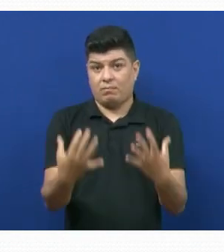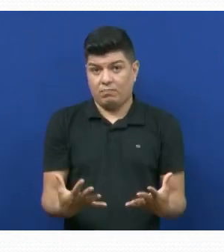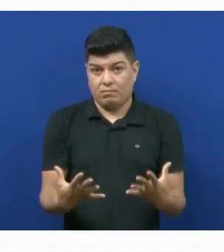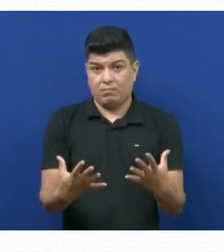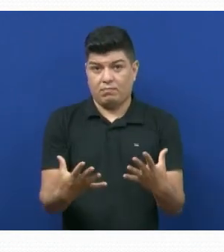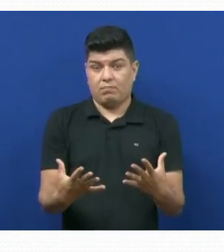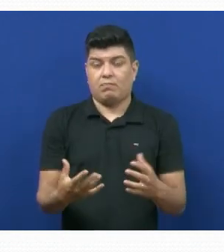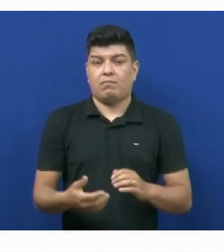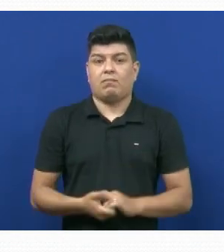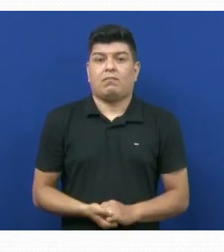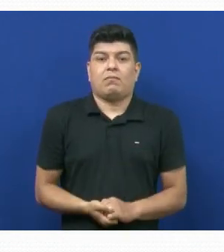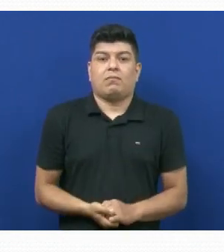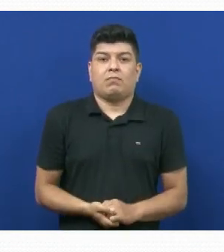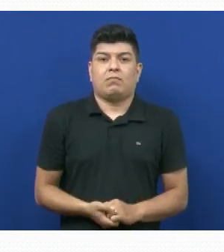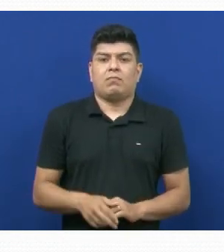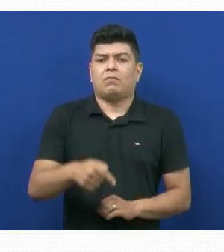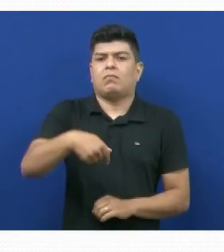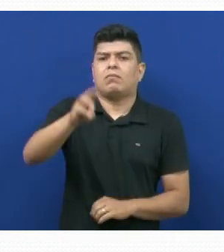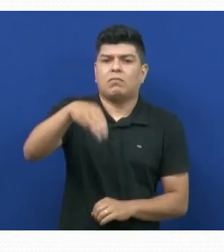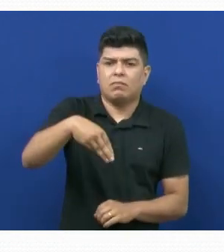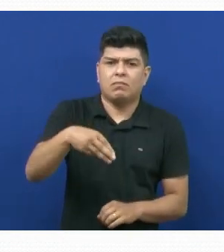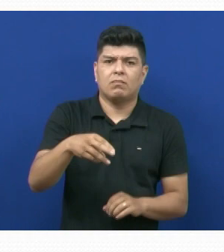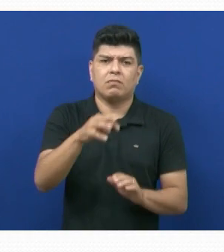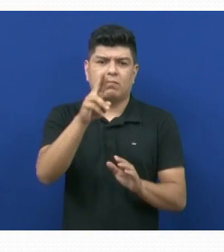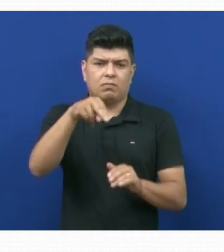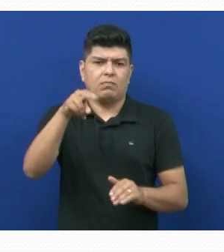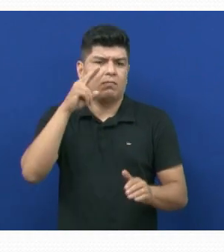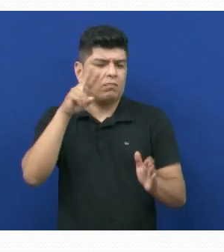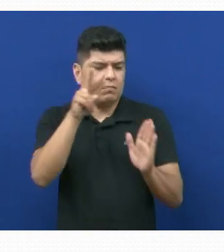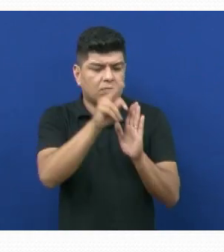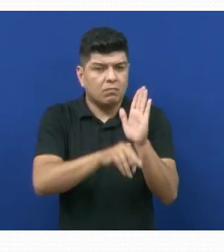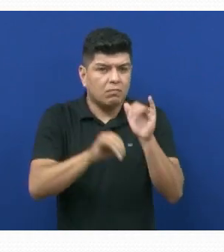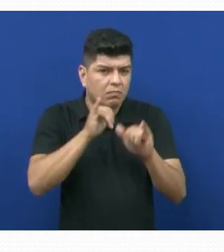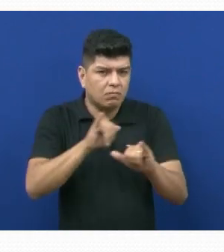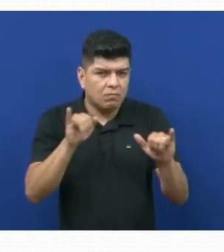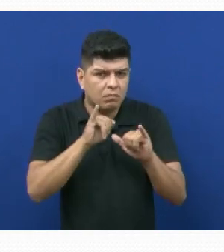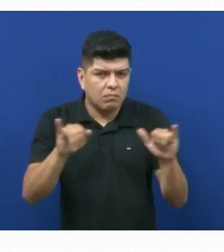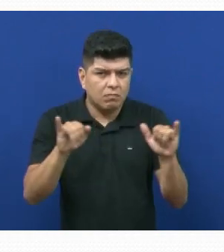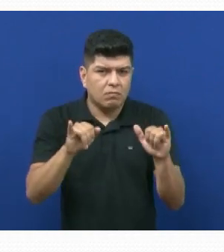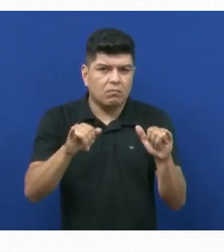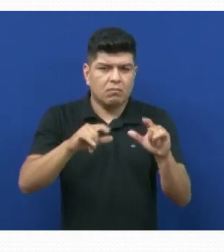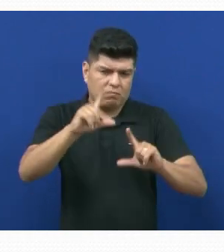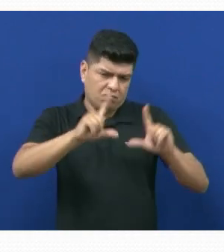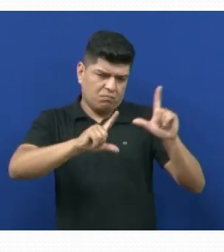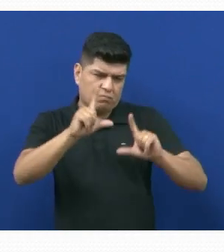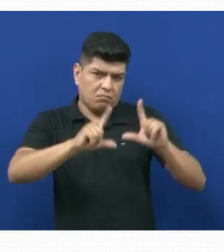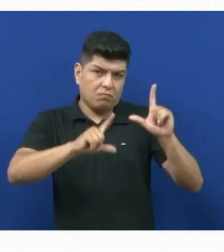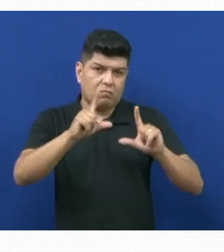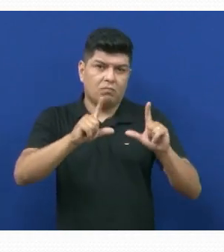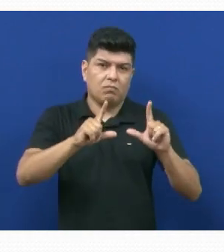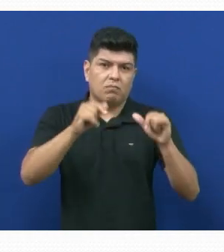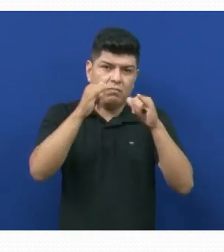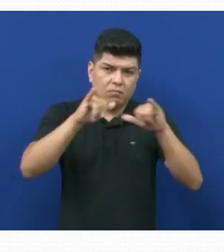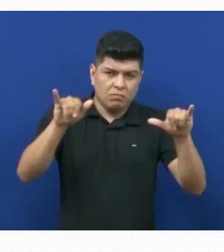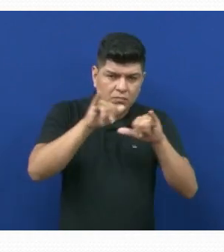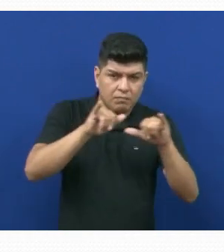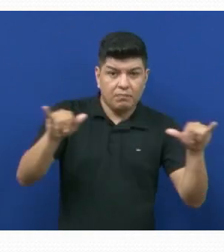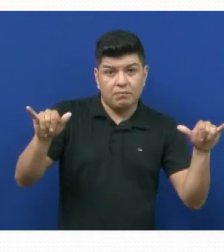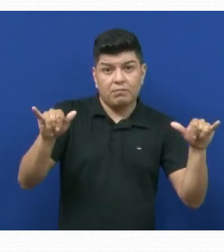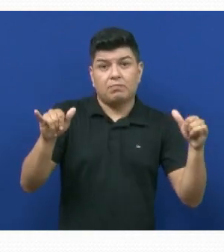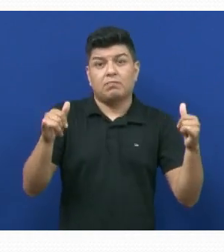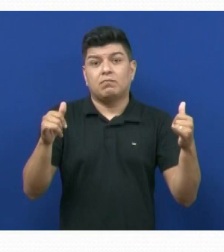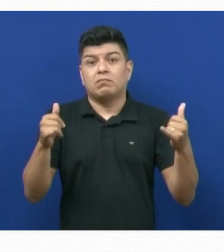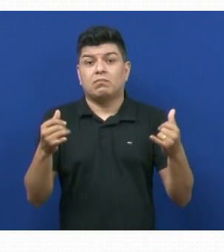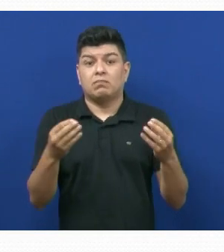e convencer. Quem nunca viu um texto informativo, uma notícia de jornal ou televisiva, informativa,